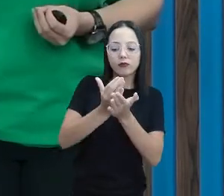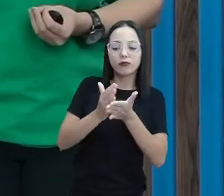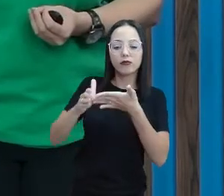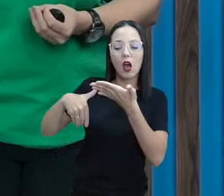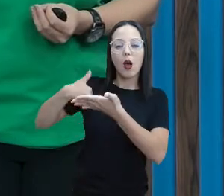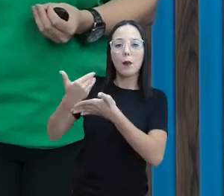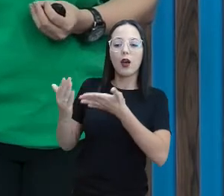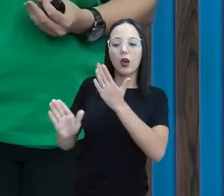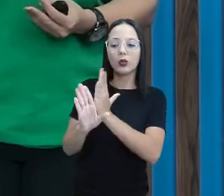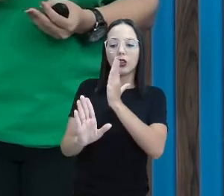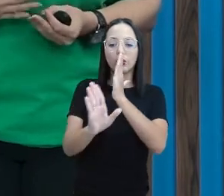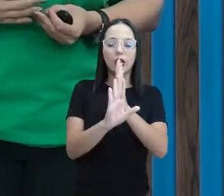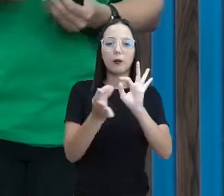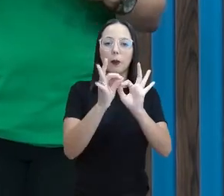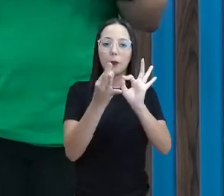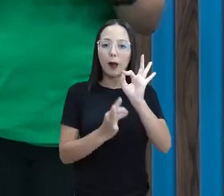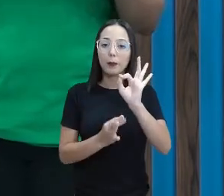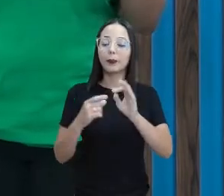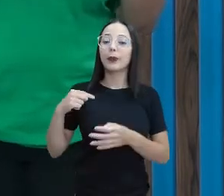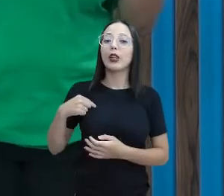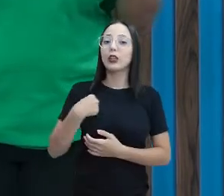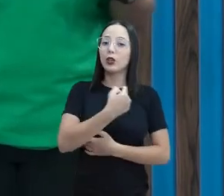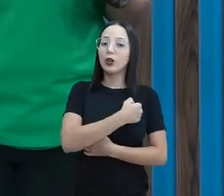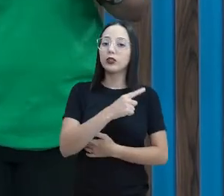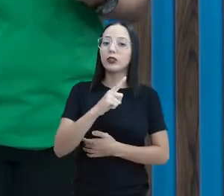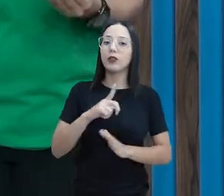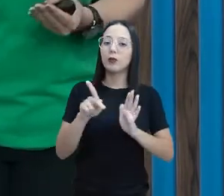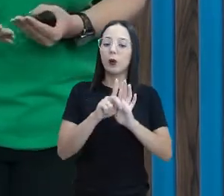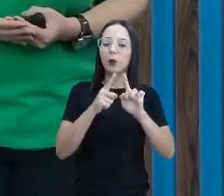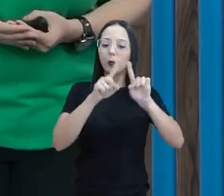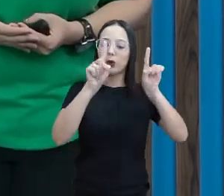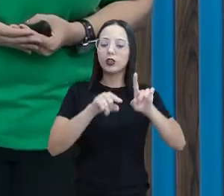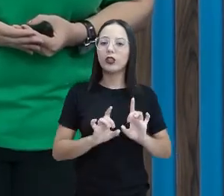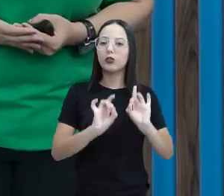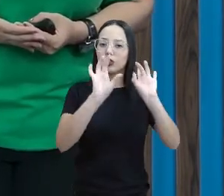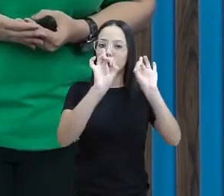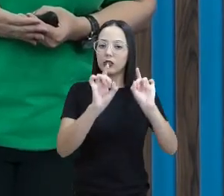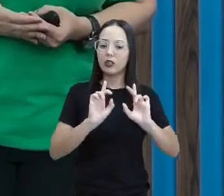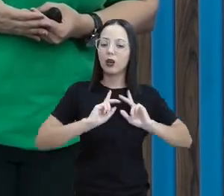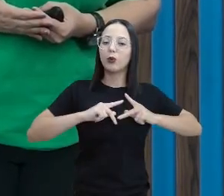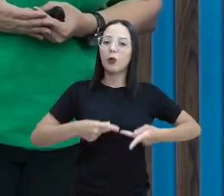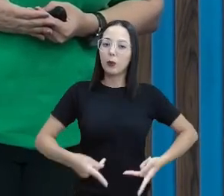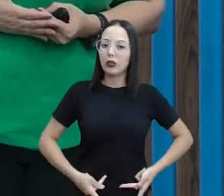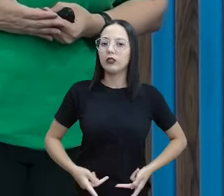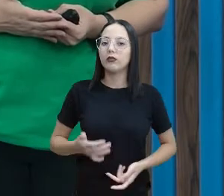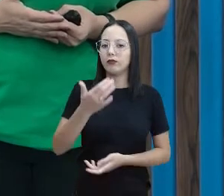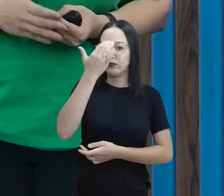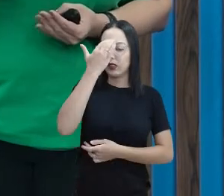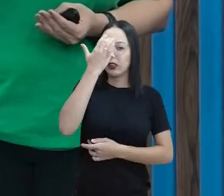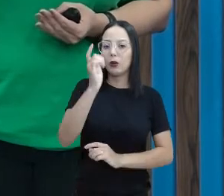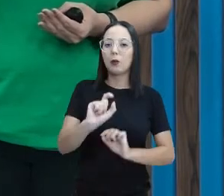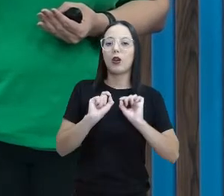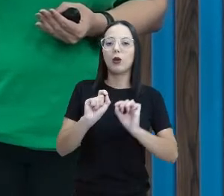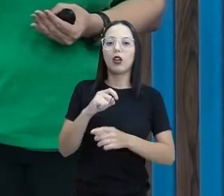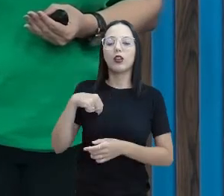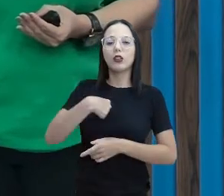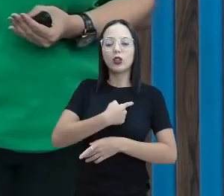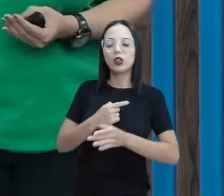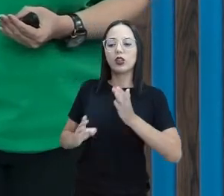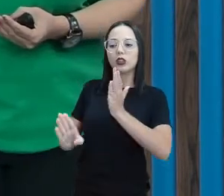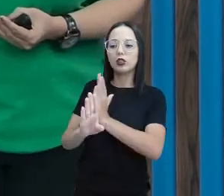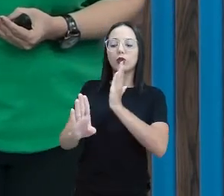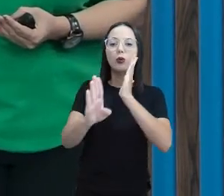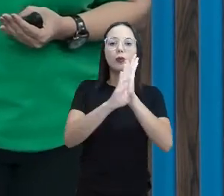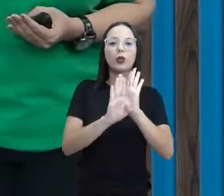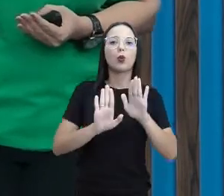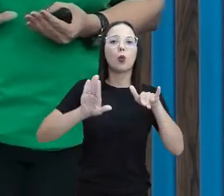ser decodificados e o nosso teve um projeto especial, né, do genoma humano, tá certo? Para descobrir aí qual